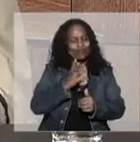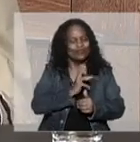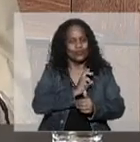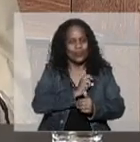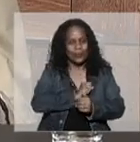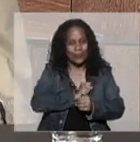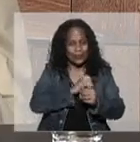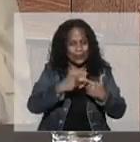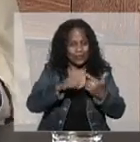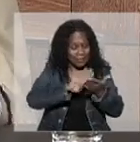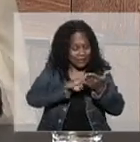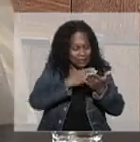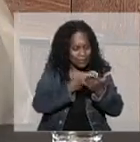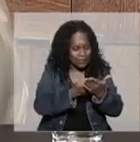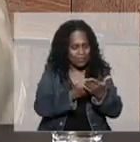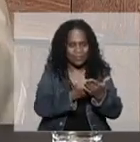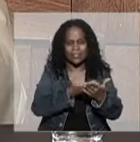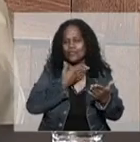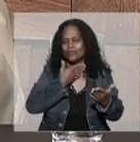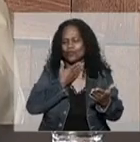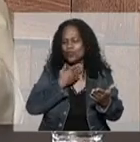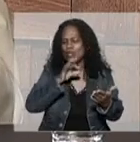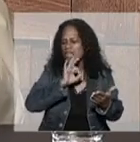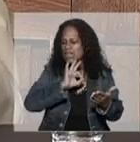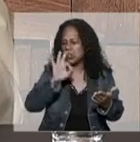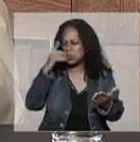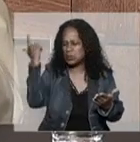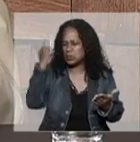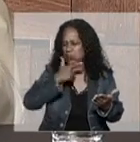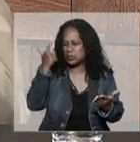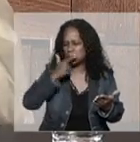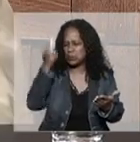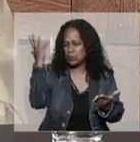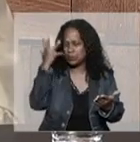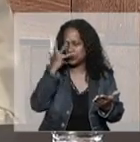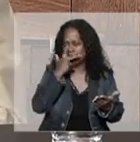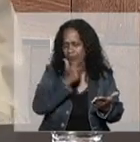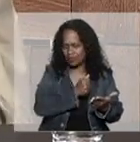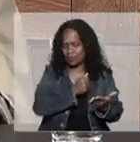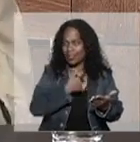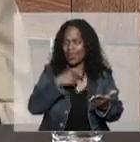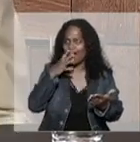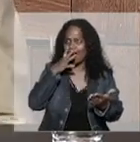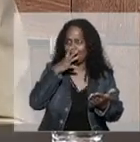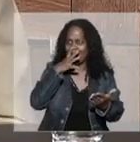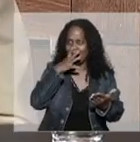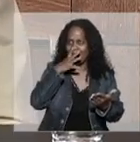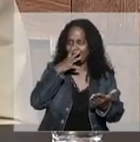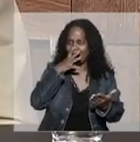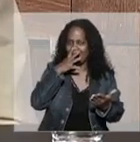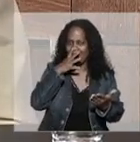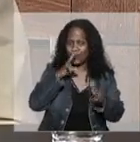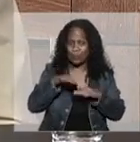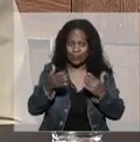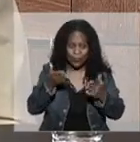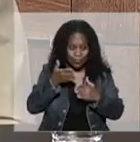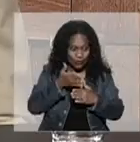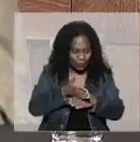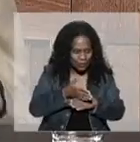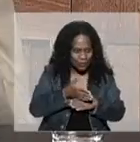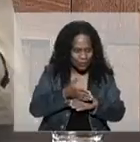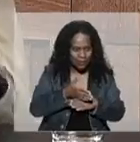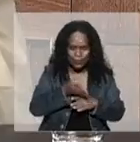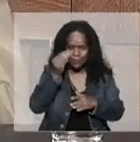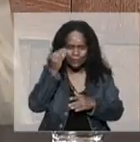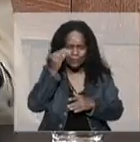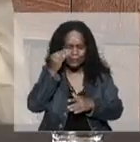ele traduzia aquilo de uma maneira muito bonita, a voz dele tinha um revérbero assim, bonito na voz, sabe? Eu ficava fascinado com aquilo. Aí quando eu entrei no rádio,